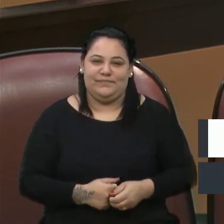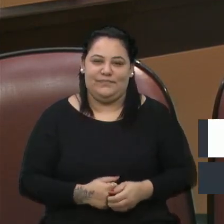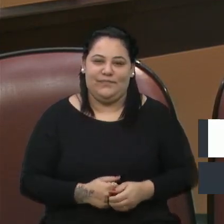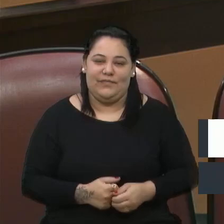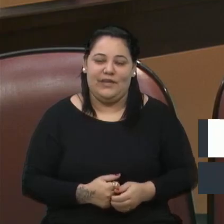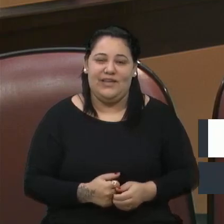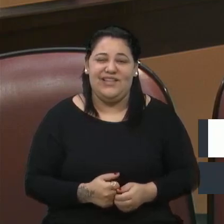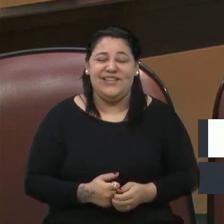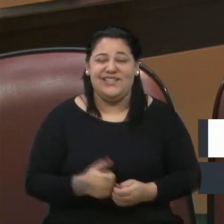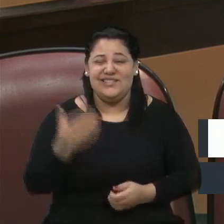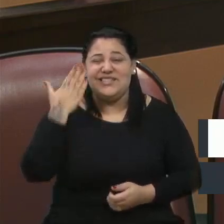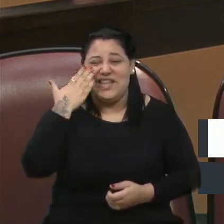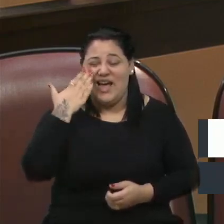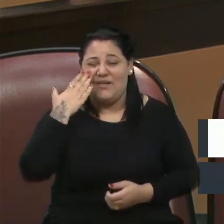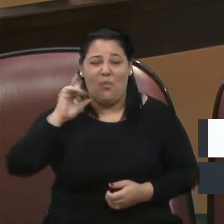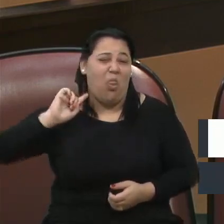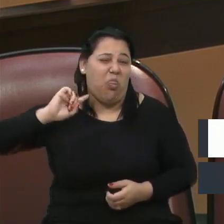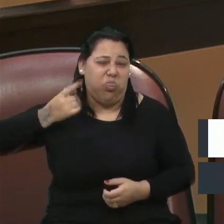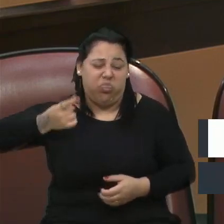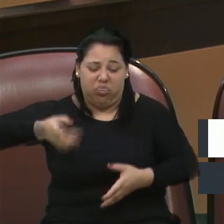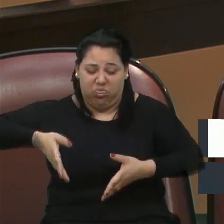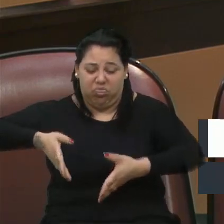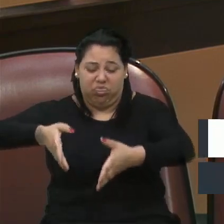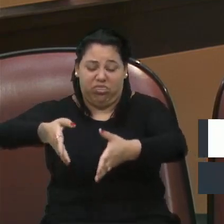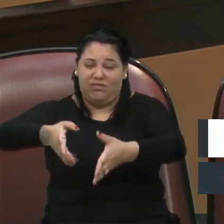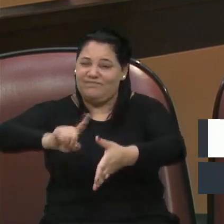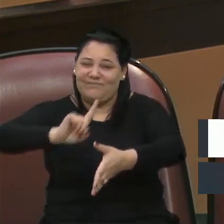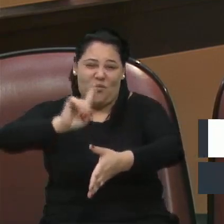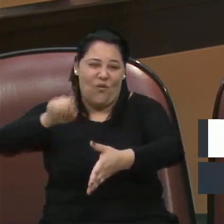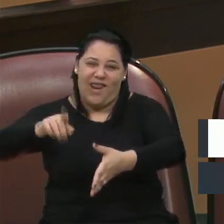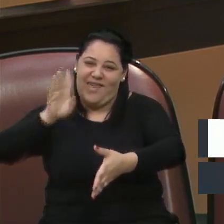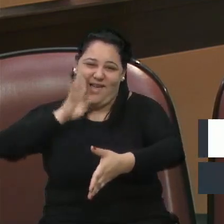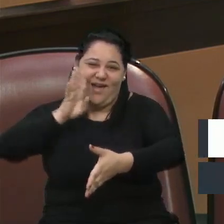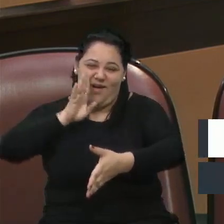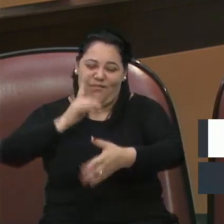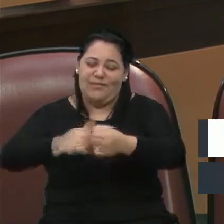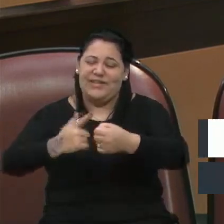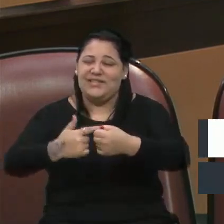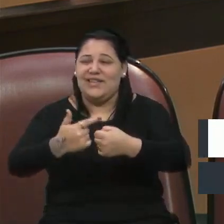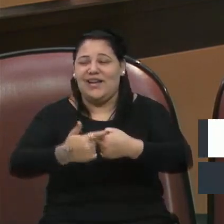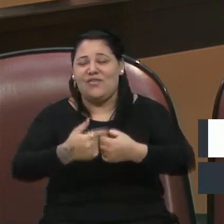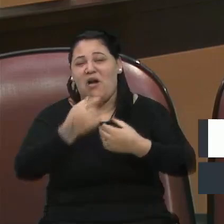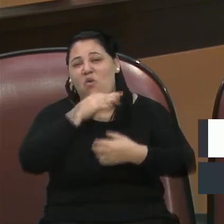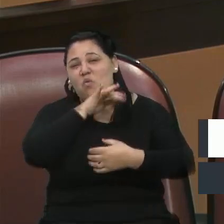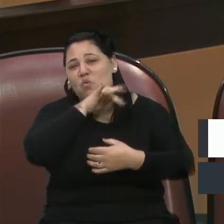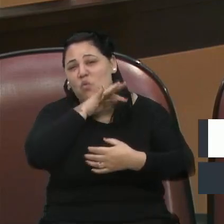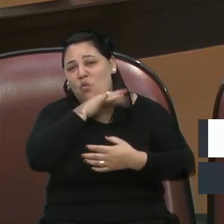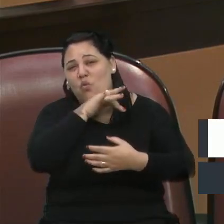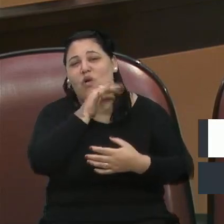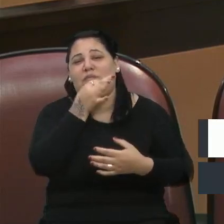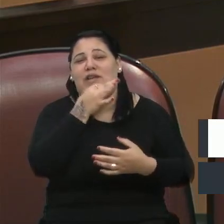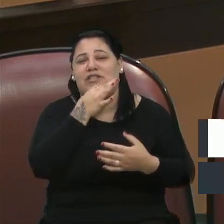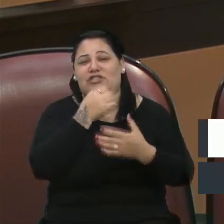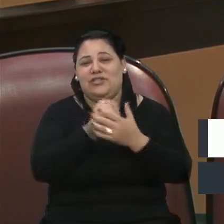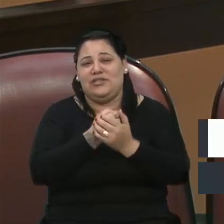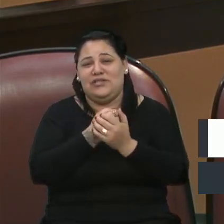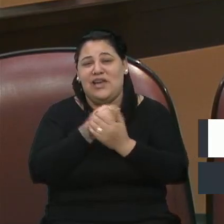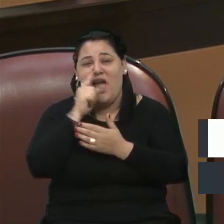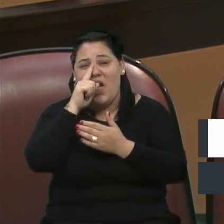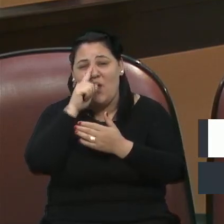jeito que está. Não é legal para ninguém. Para a cidade, então, nem se fala. É até um perigo andar ali,